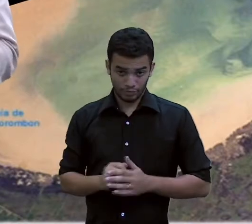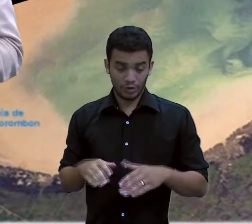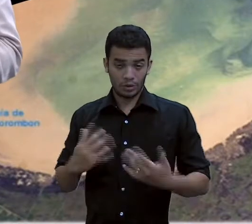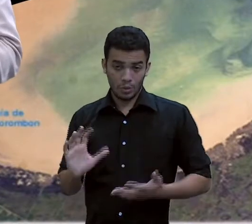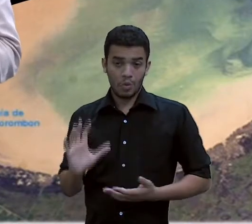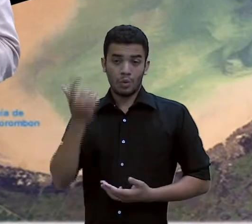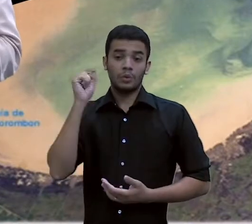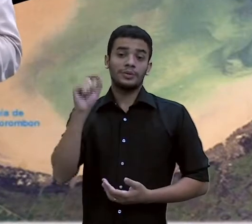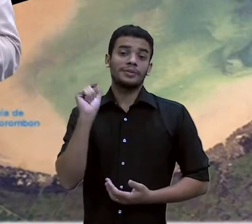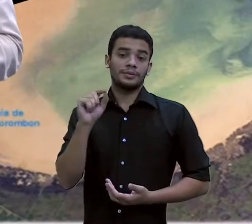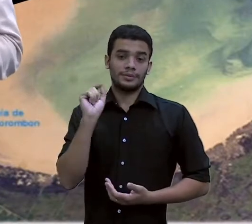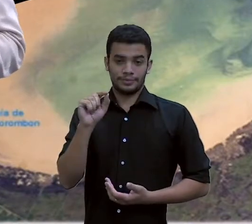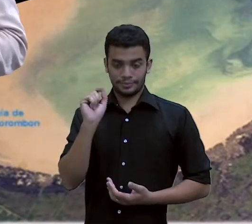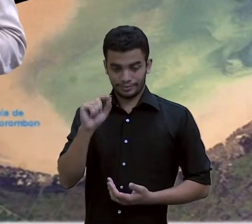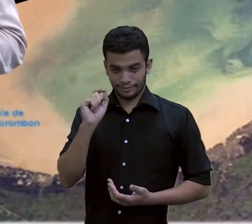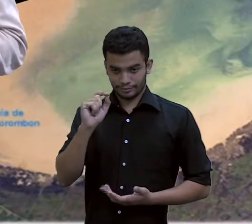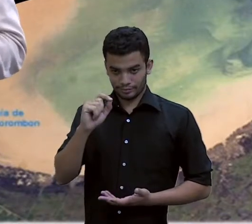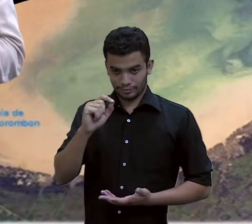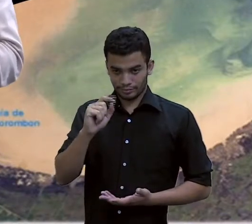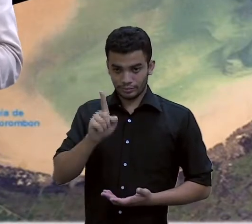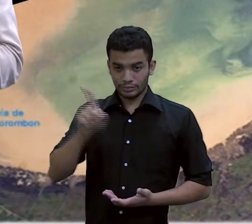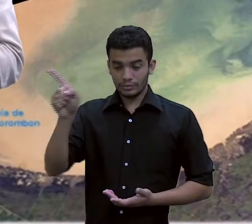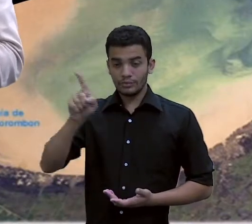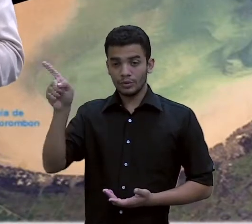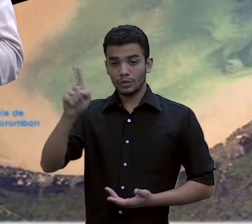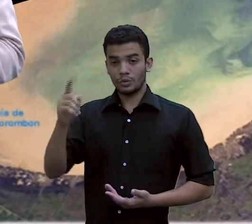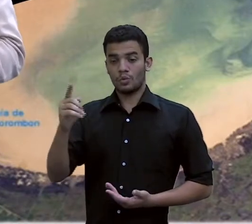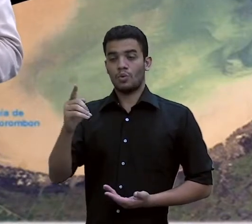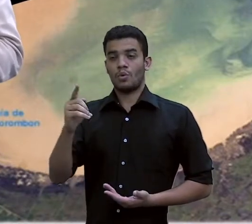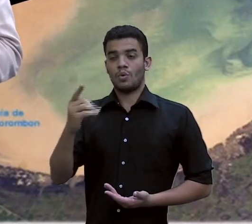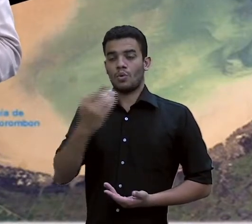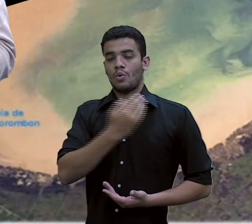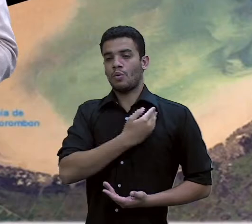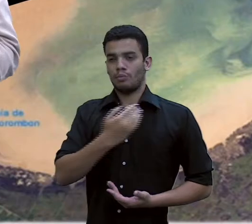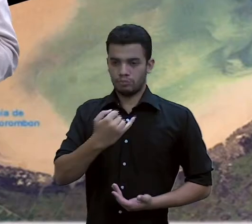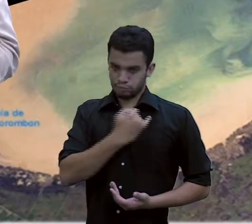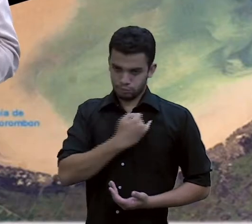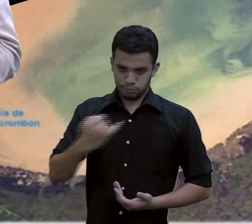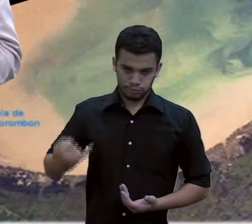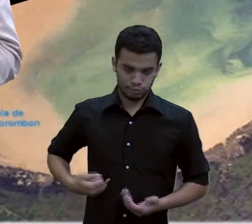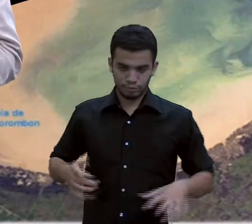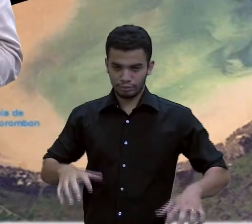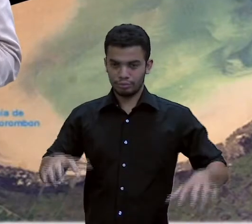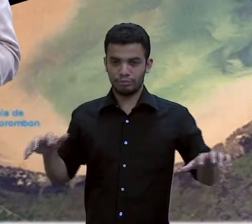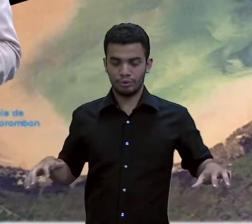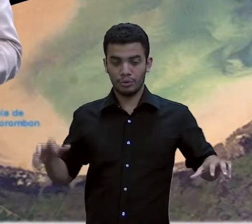seus domínios pelos maiores rios descobertos, como o